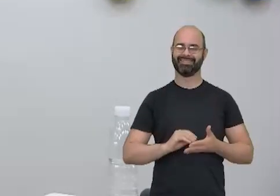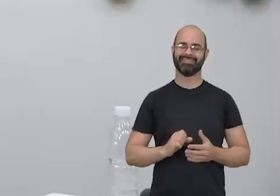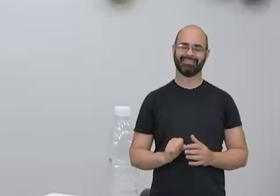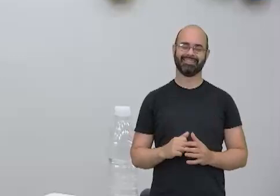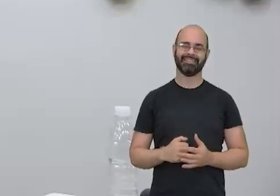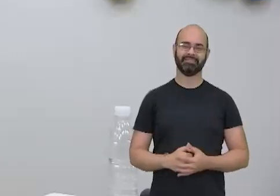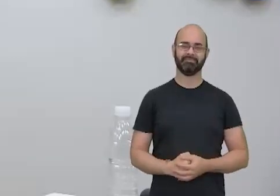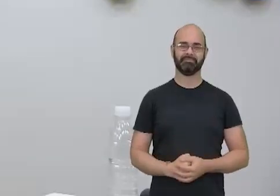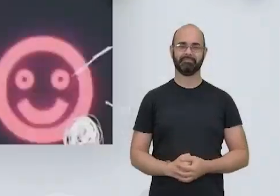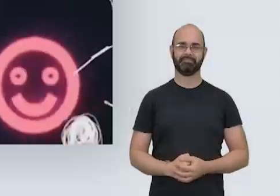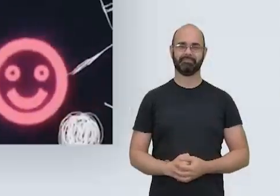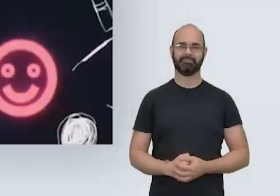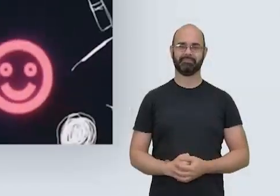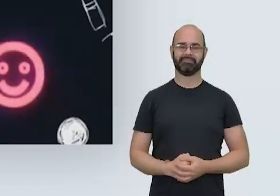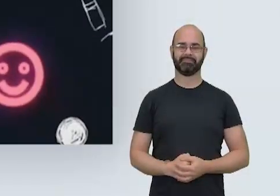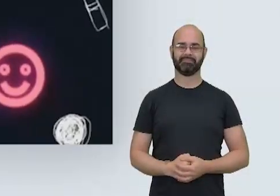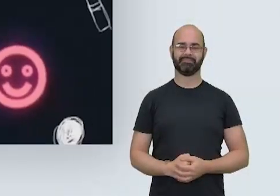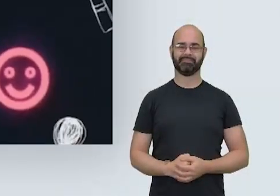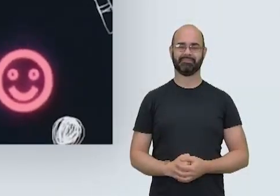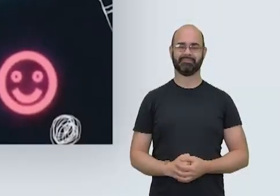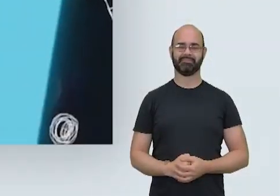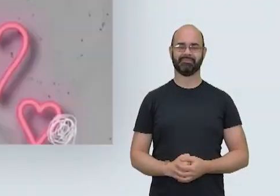então?